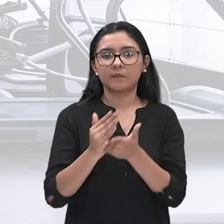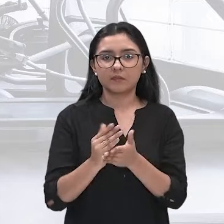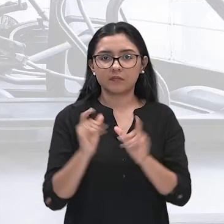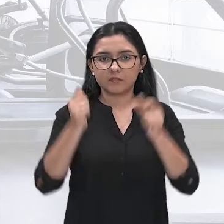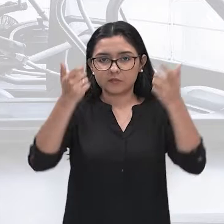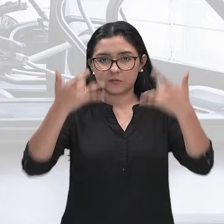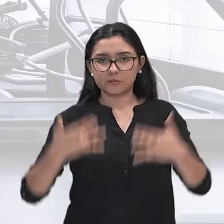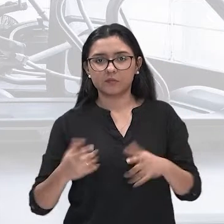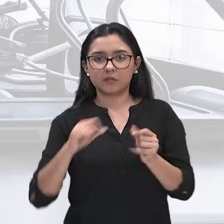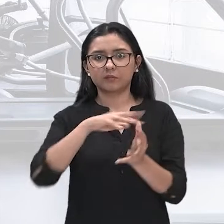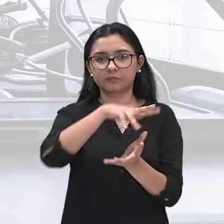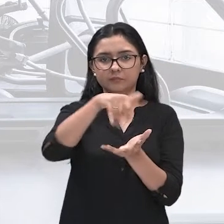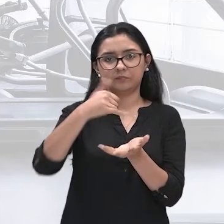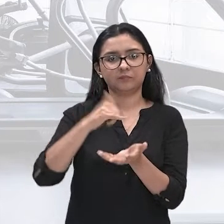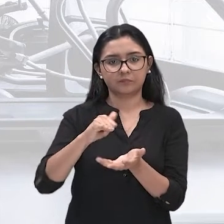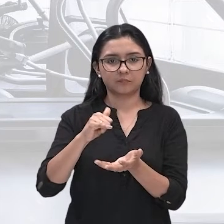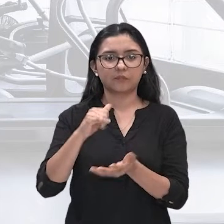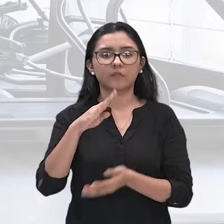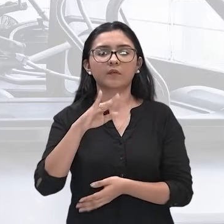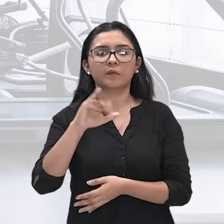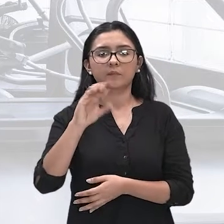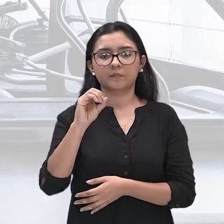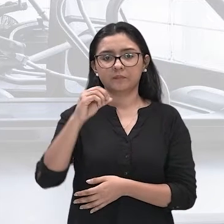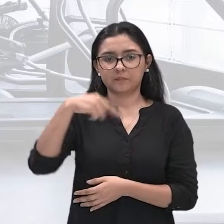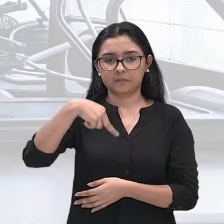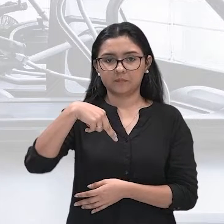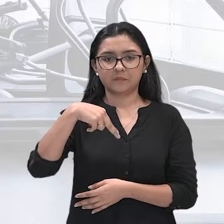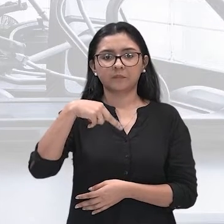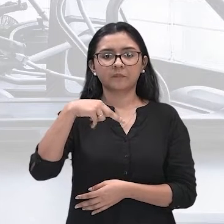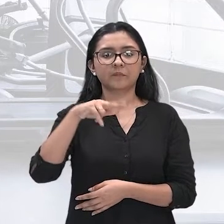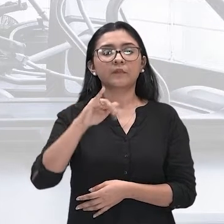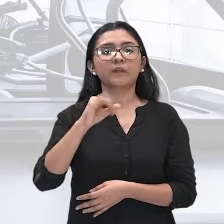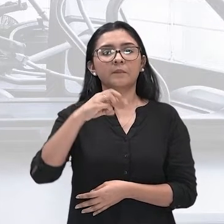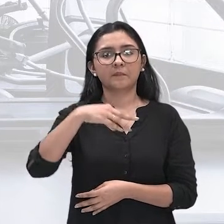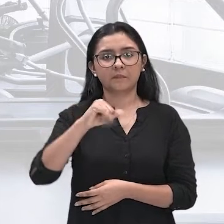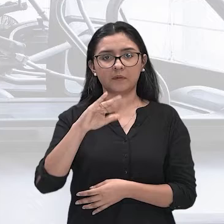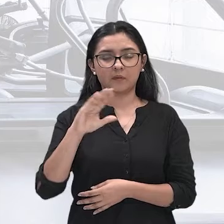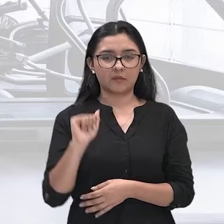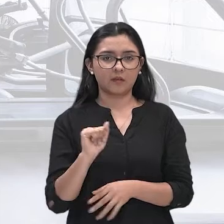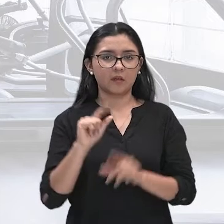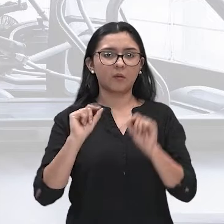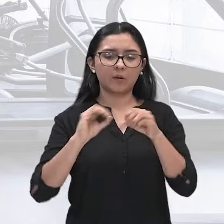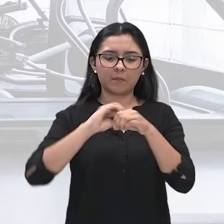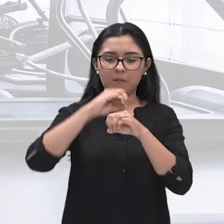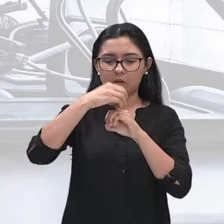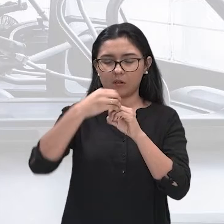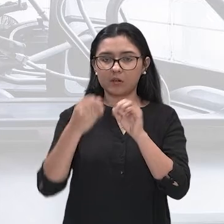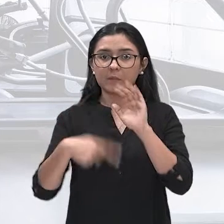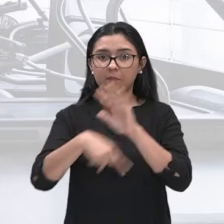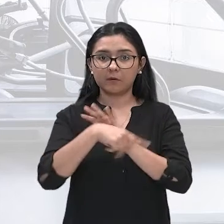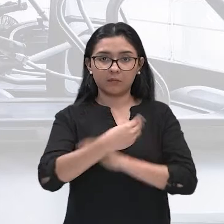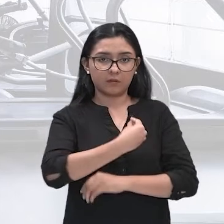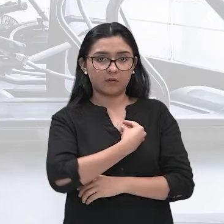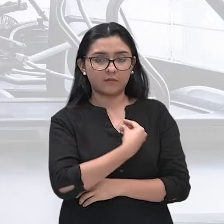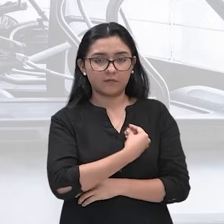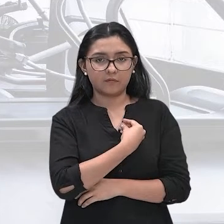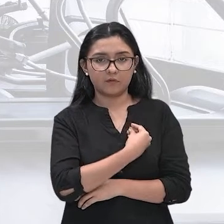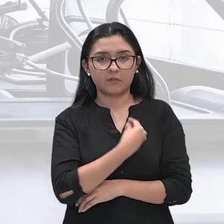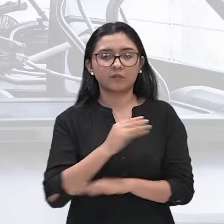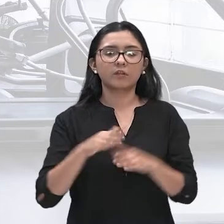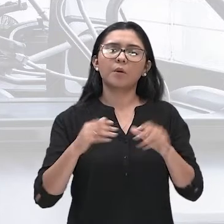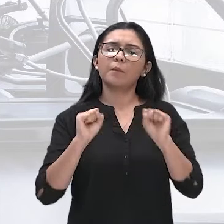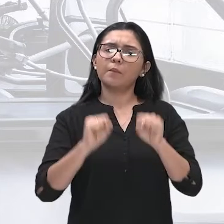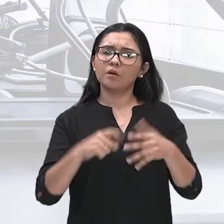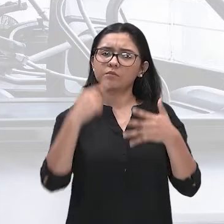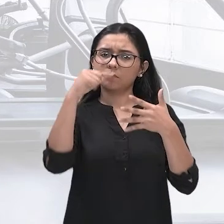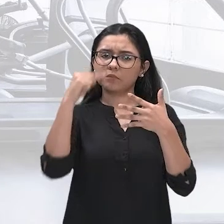bioquímica, que é essa parte da química, que estuda essas moléculas que a gente chama de moléculas da vida, tá? E aí eu posso citar